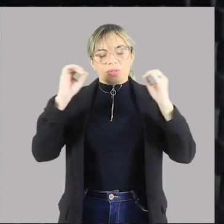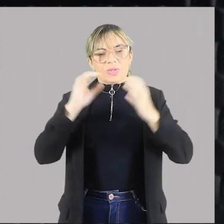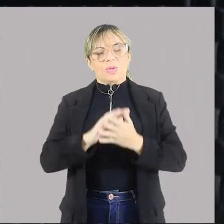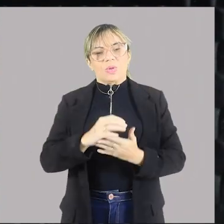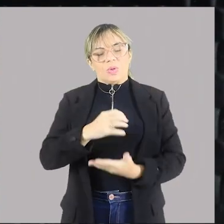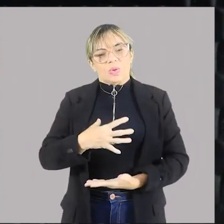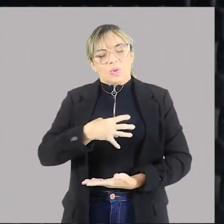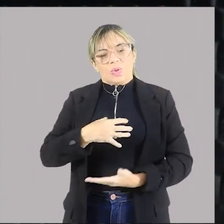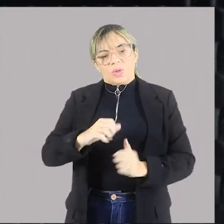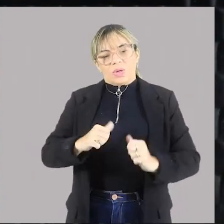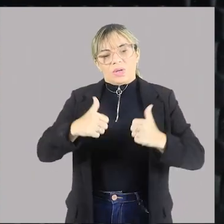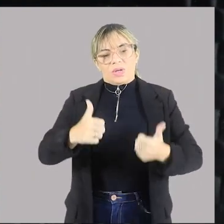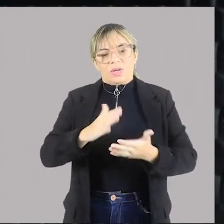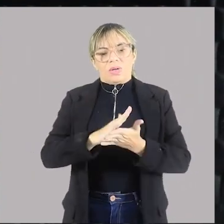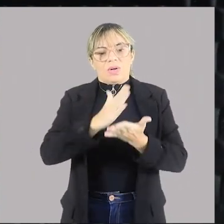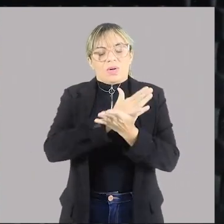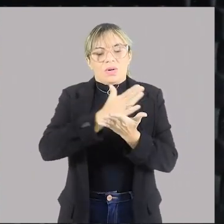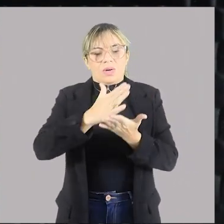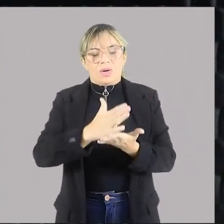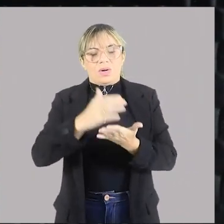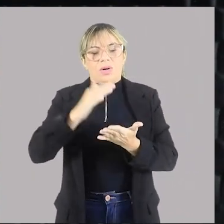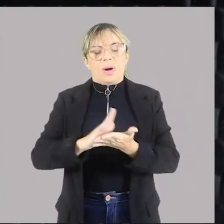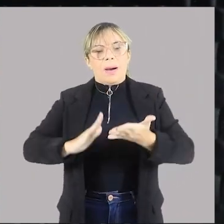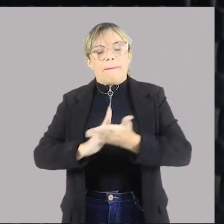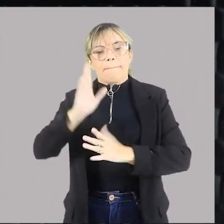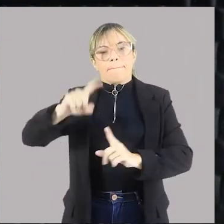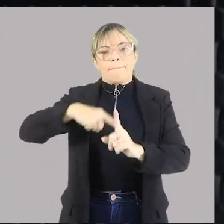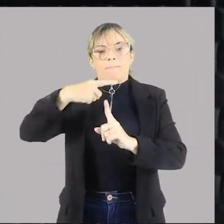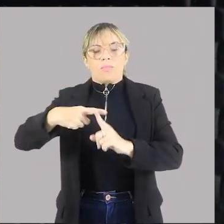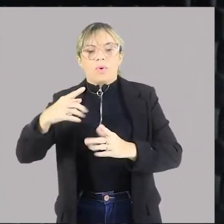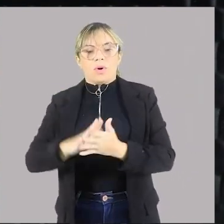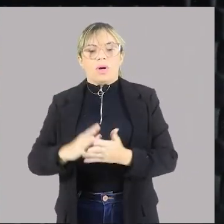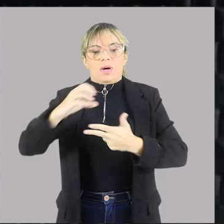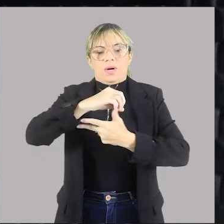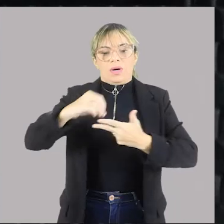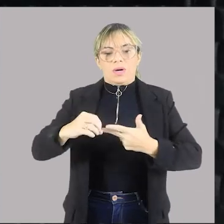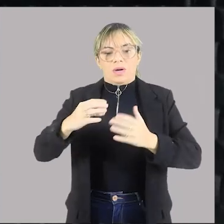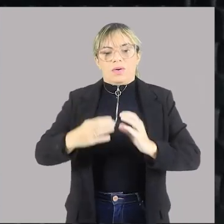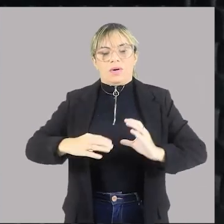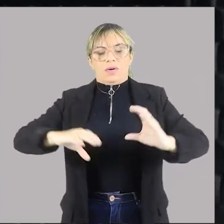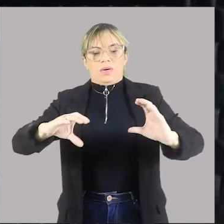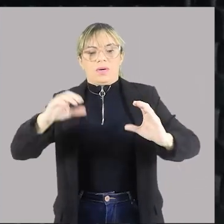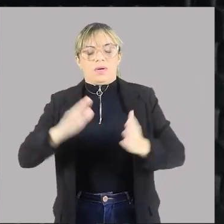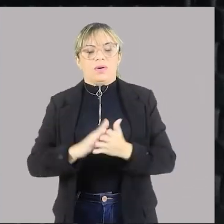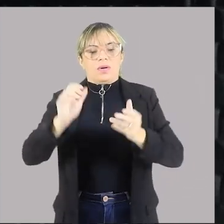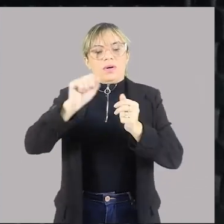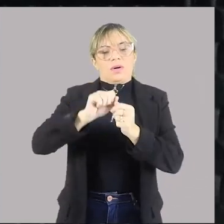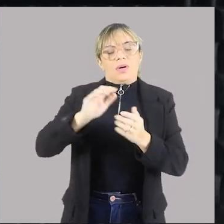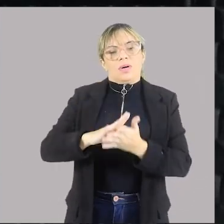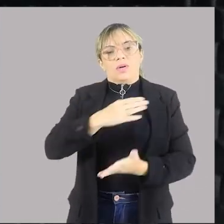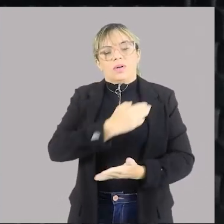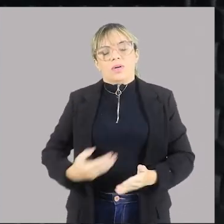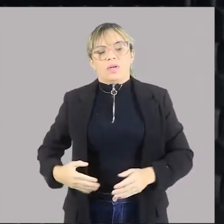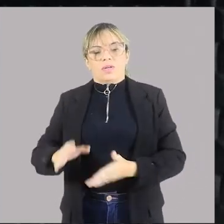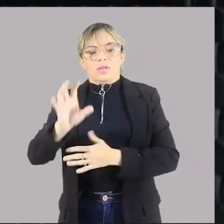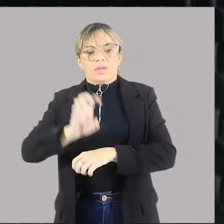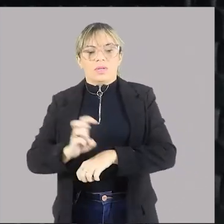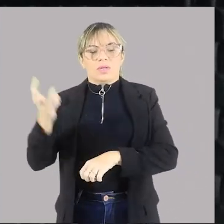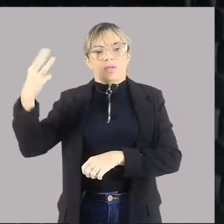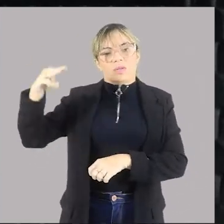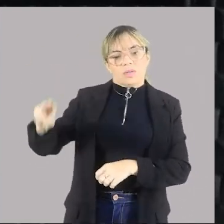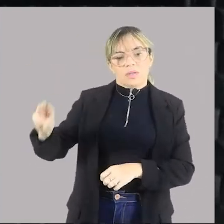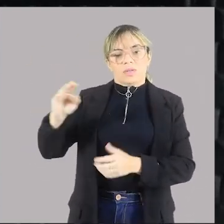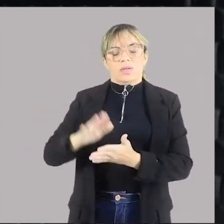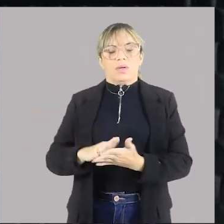Olá, tudo bem? Vamos iniciar mais uma aula do Aprova Mais Enem dos Concursos, uma iniciativa do Governo do Estado do Maranhão.